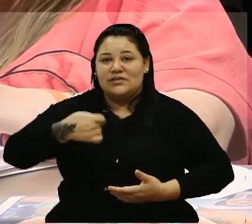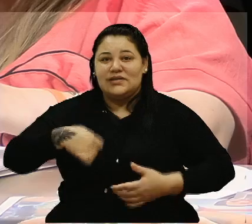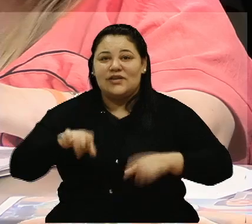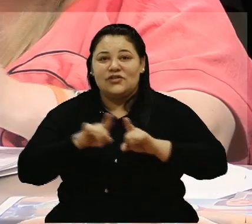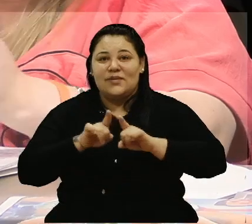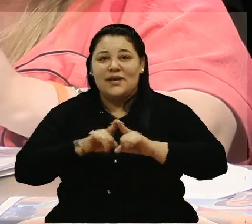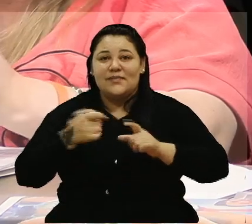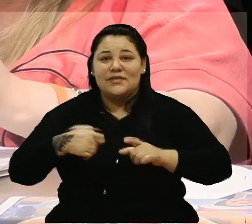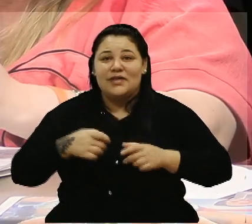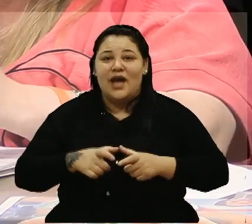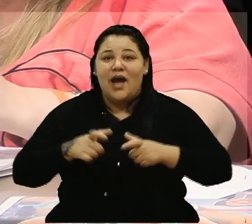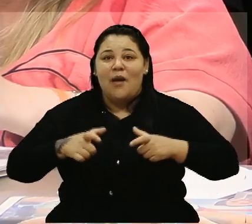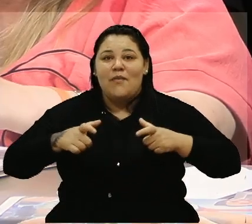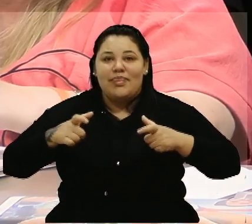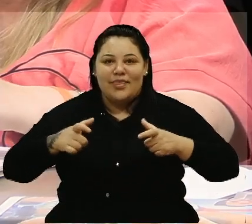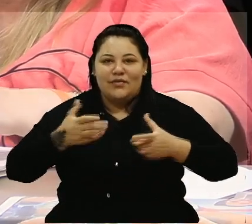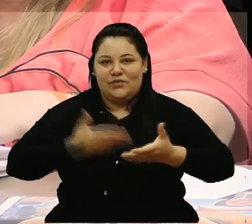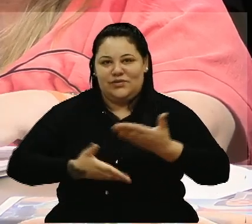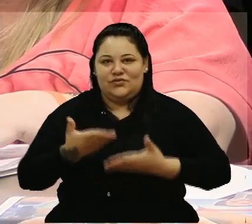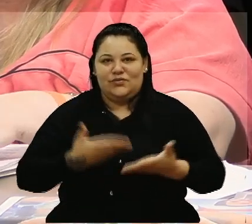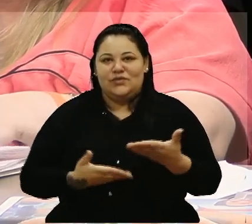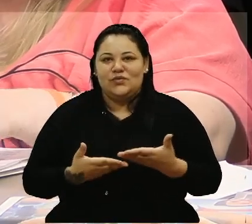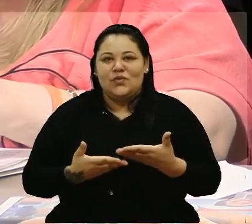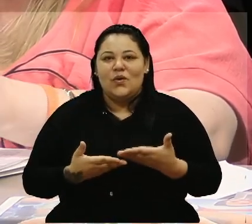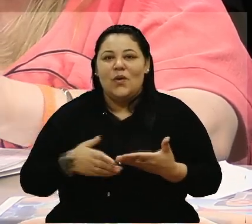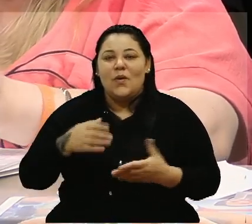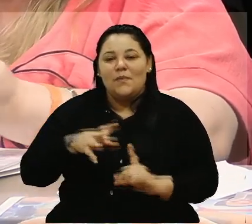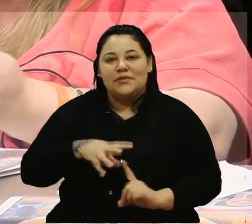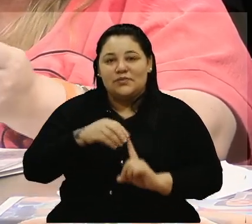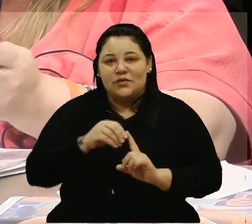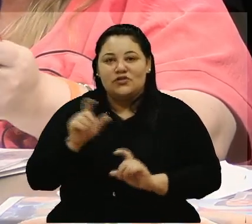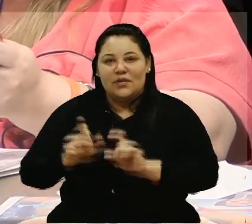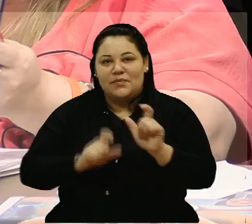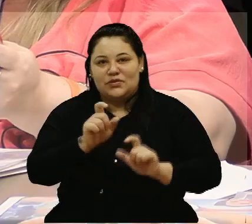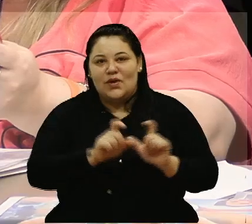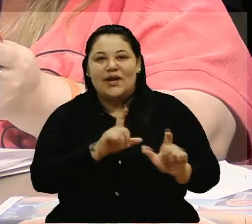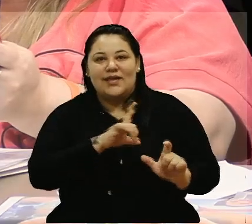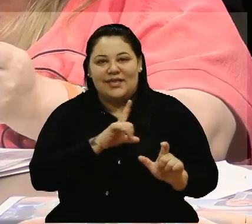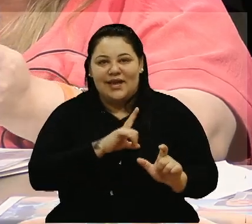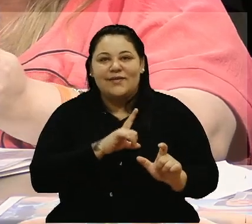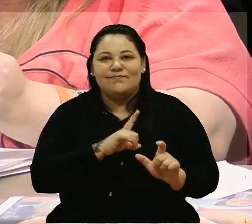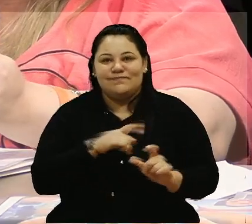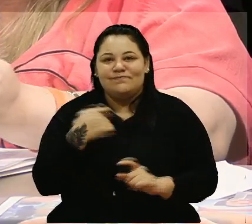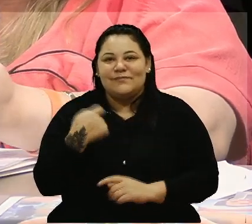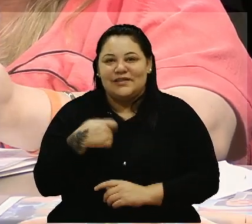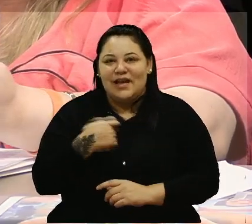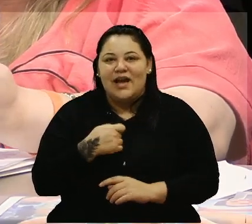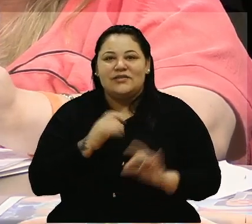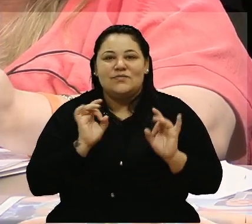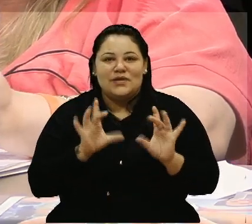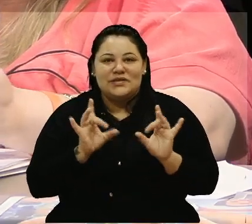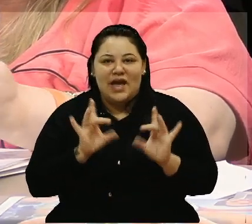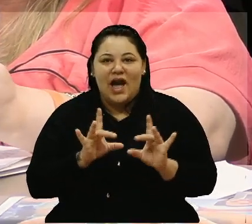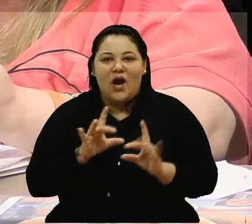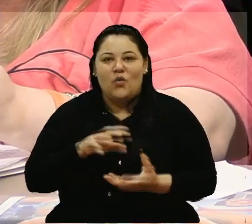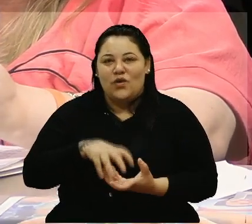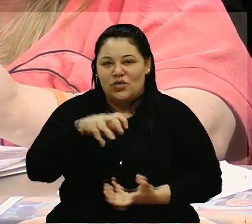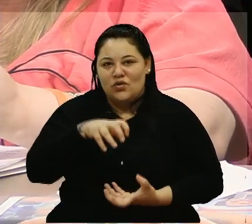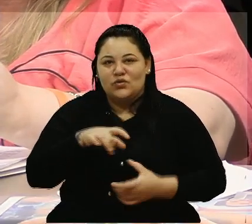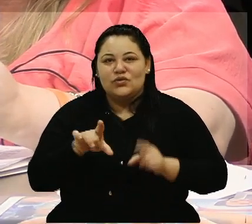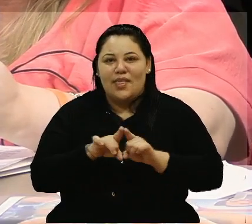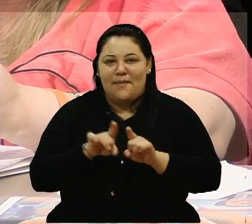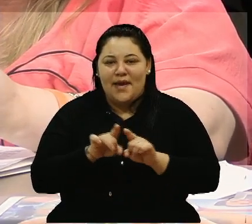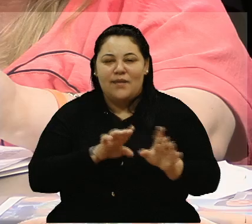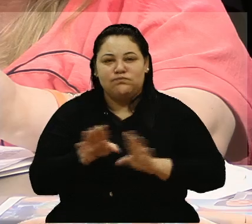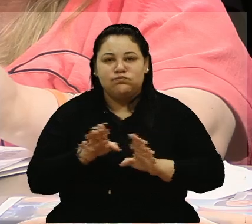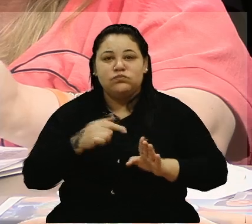ampliar o atendimento, e principalmente das pessoas que têm algum tipo de necessidade especial, os idosos também de locomoção, eu